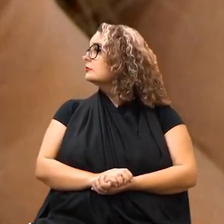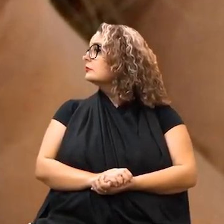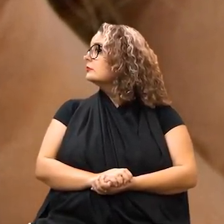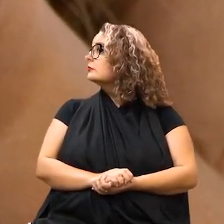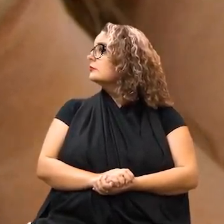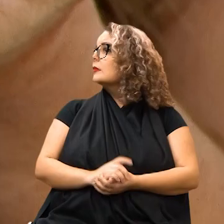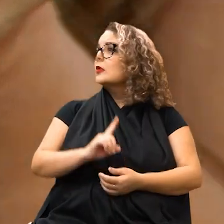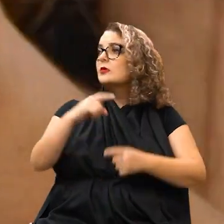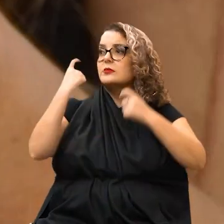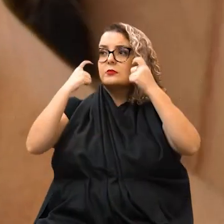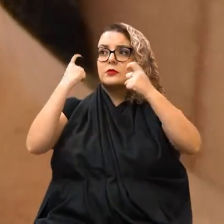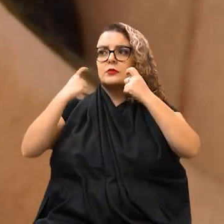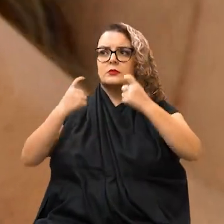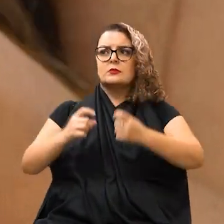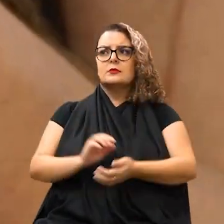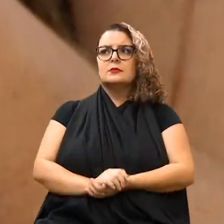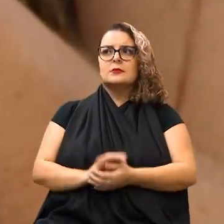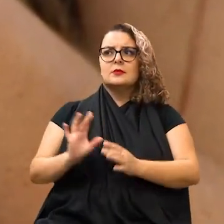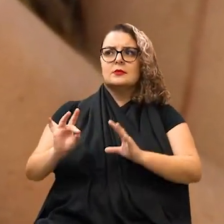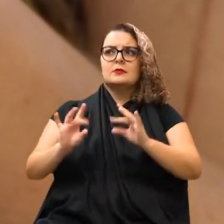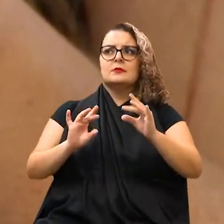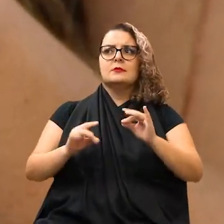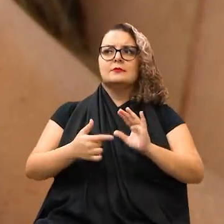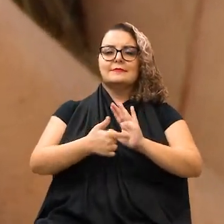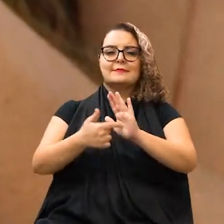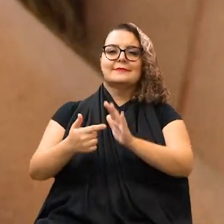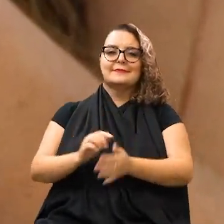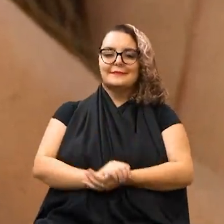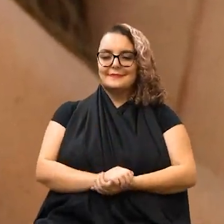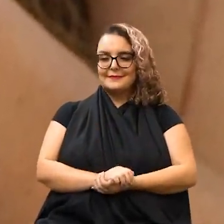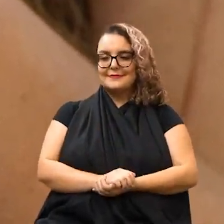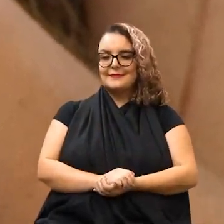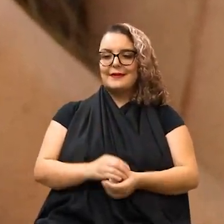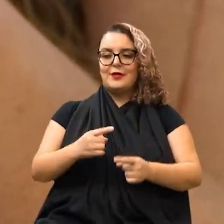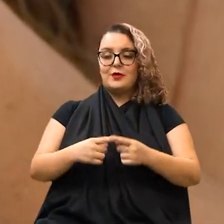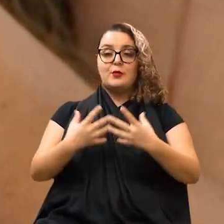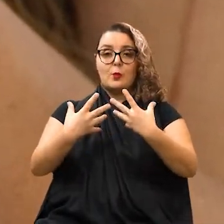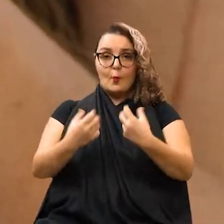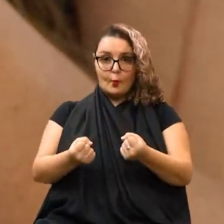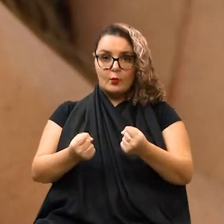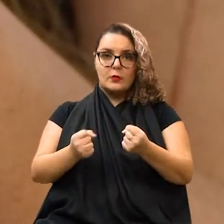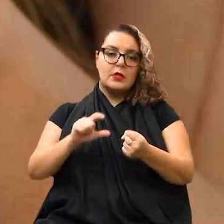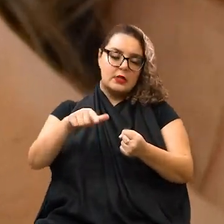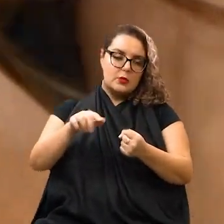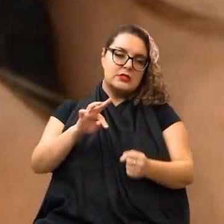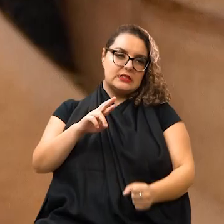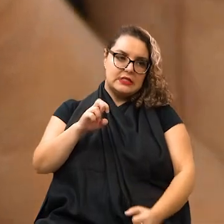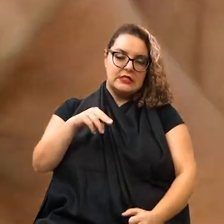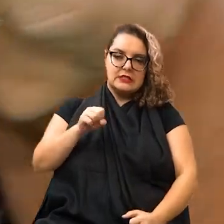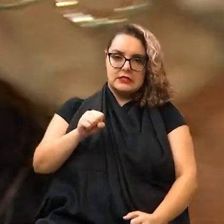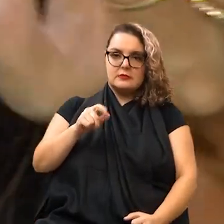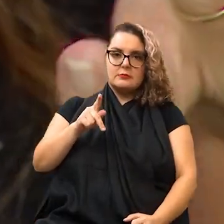Não se preocupem se depois ficar um pouquinho de cola aparecendo, branquinha ali, porque ela vai secar e vai ficar transparente.